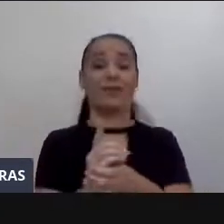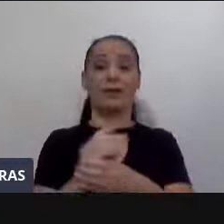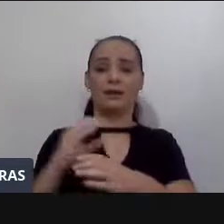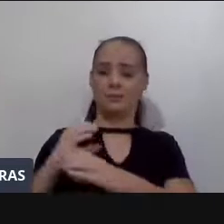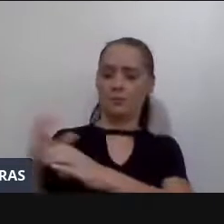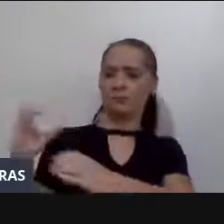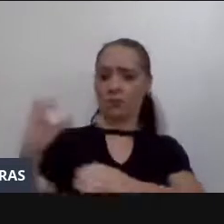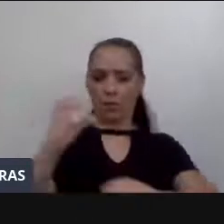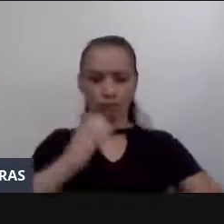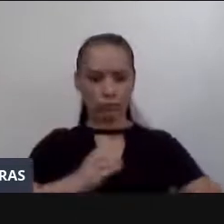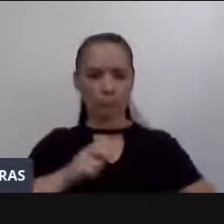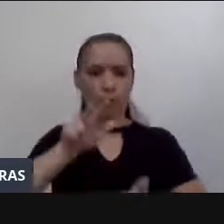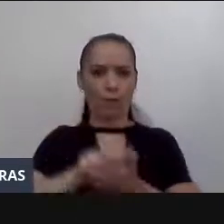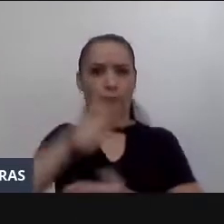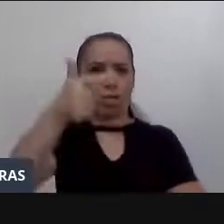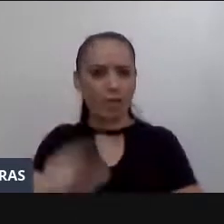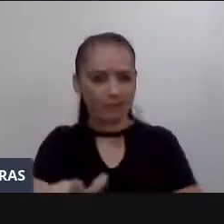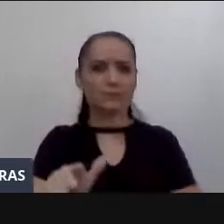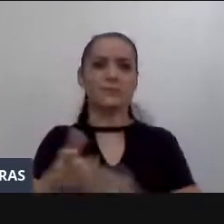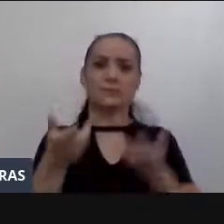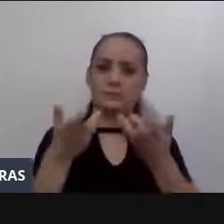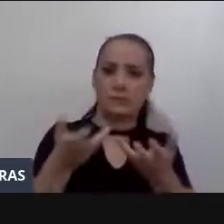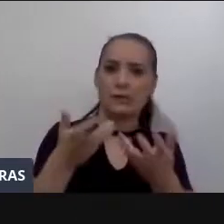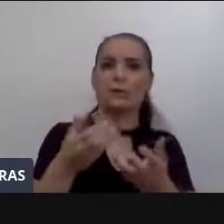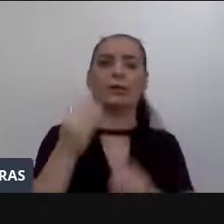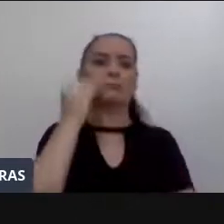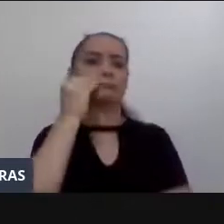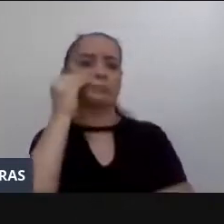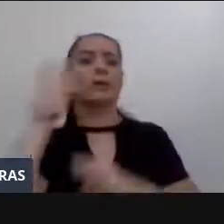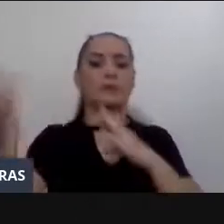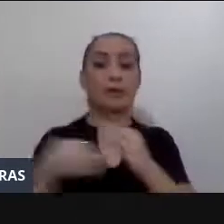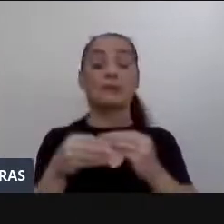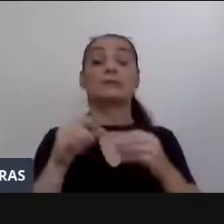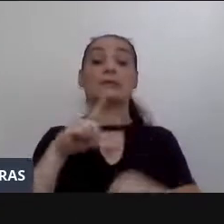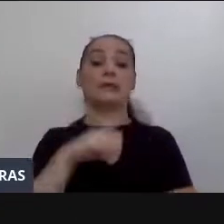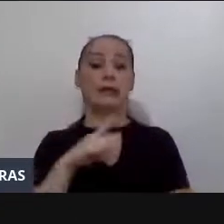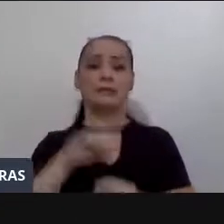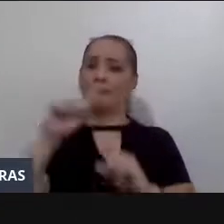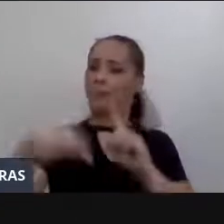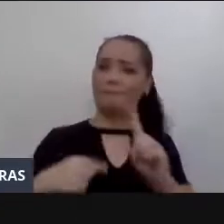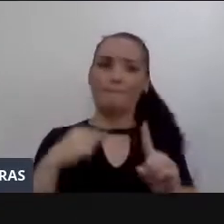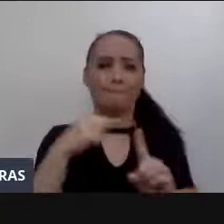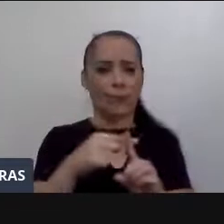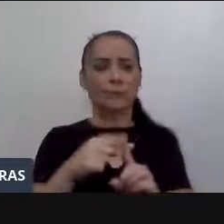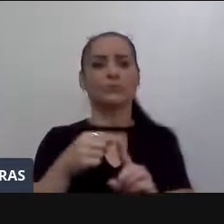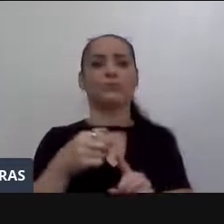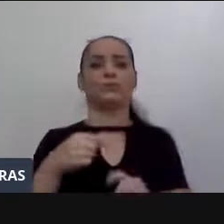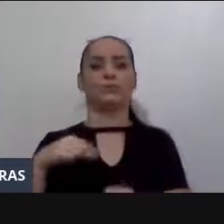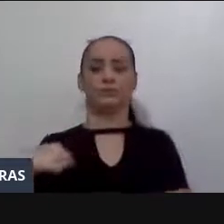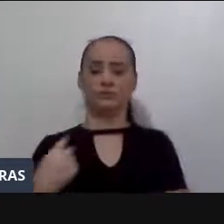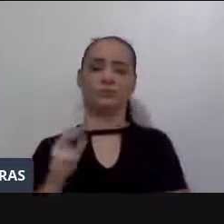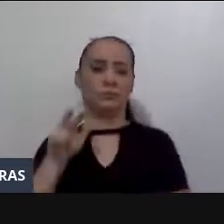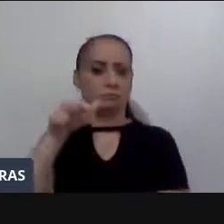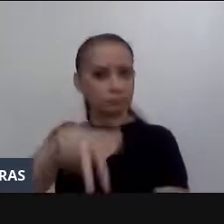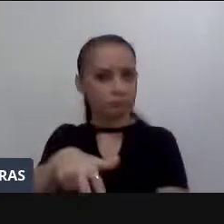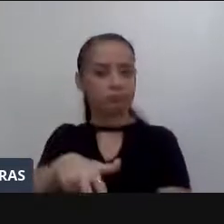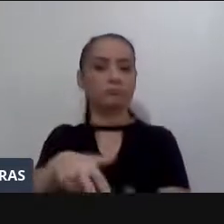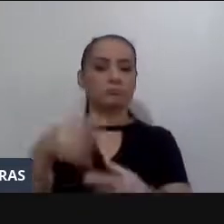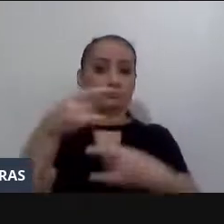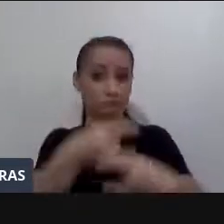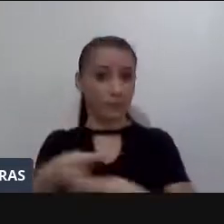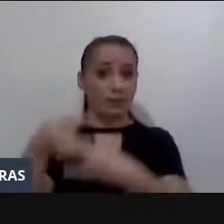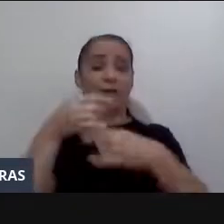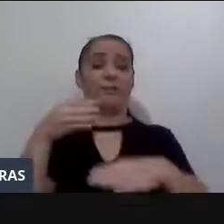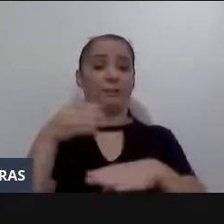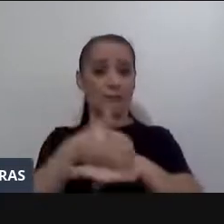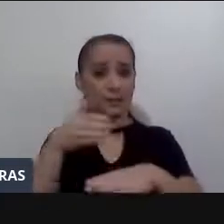a falar dessa experiência. Então, foi muito positivo, foi muito bom estar aqui. Eu acho que como Cáritas eu